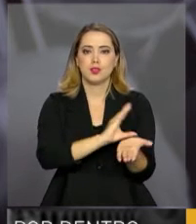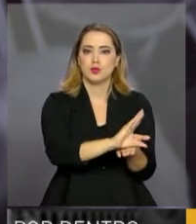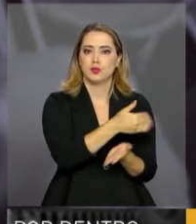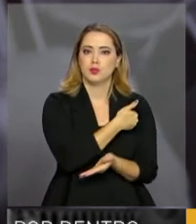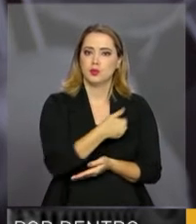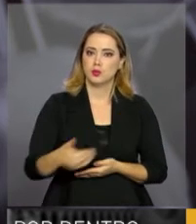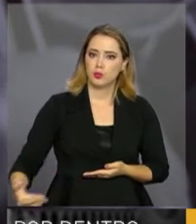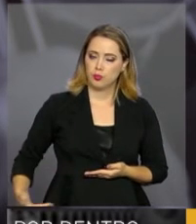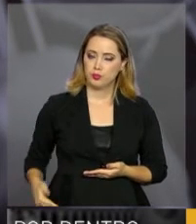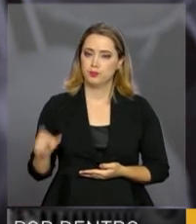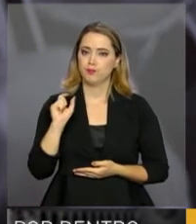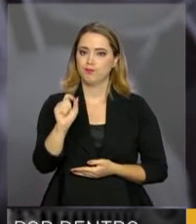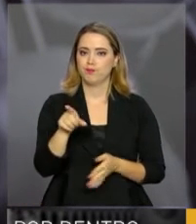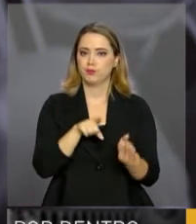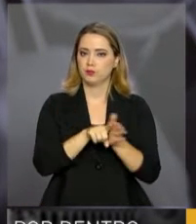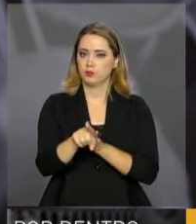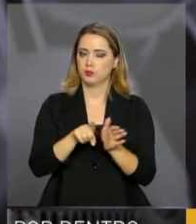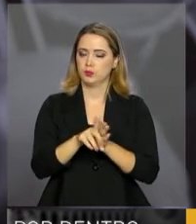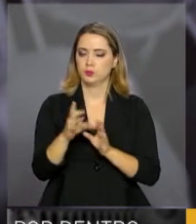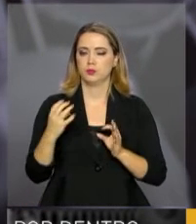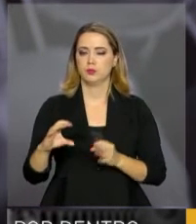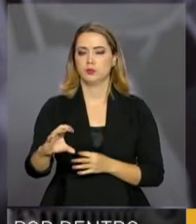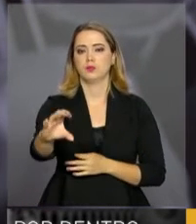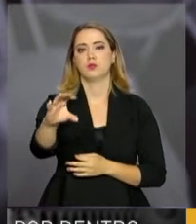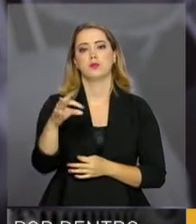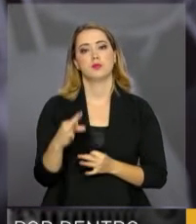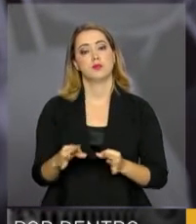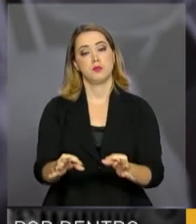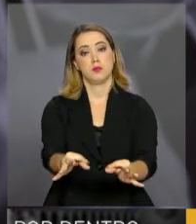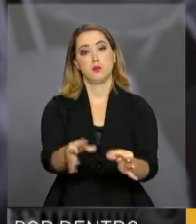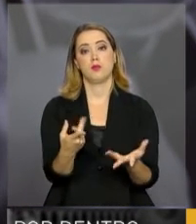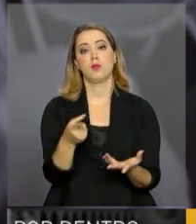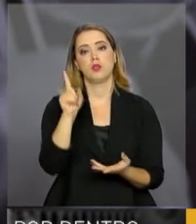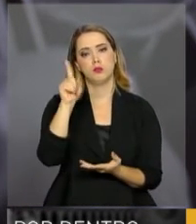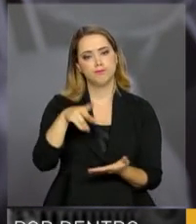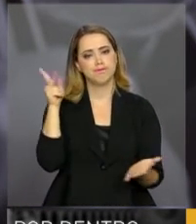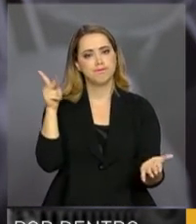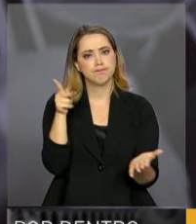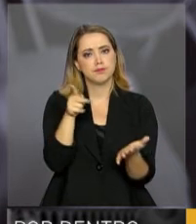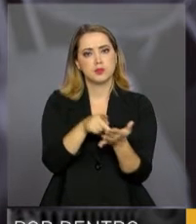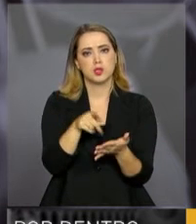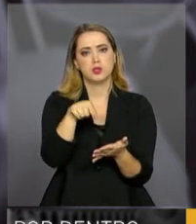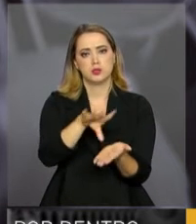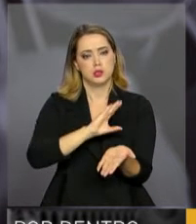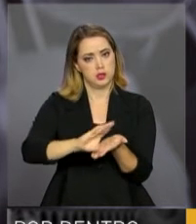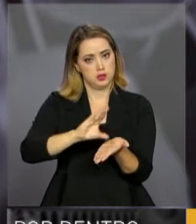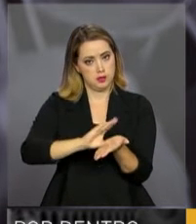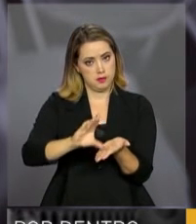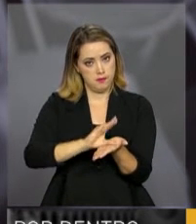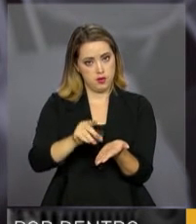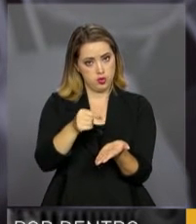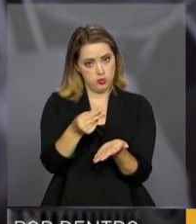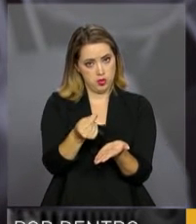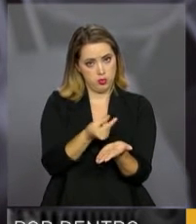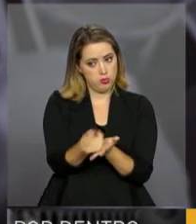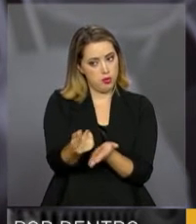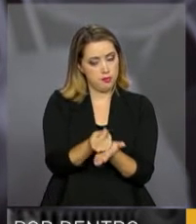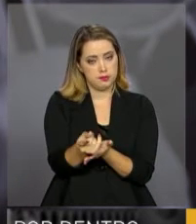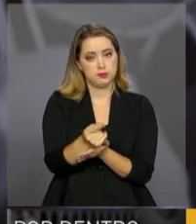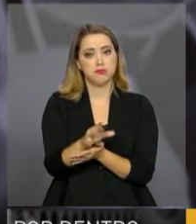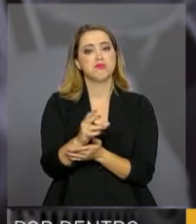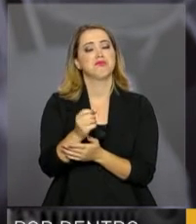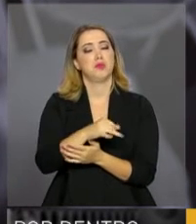governo no campo da pesquisa, da ciência e da inovação, e com certeza esses investimentos revelando-se de